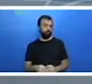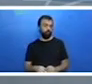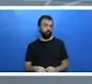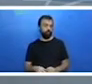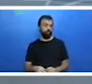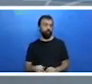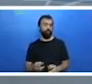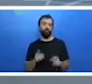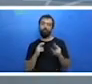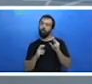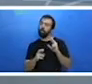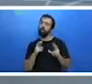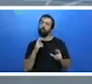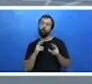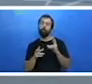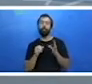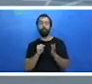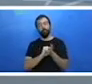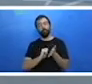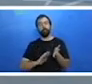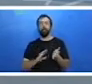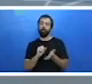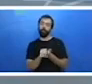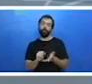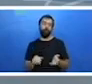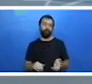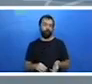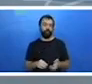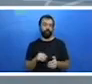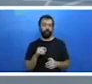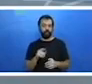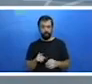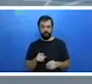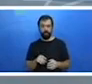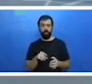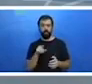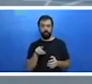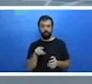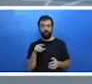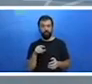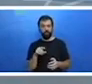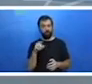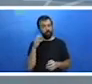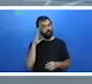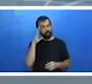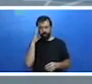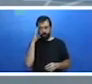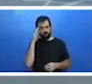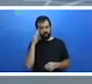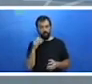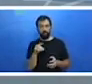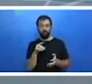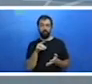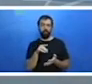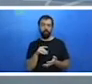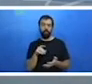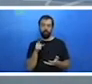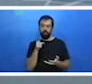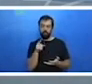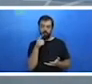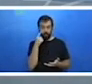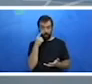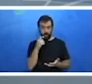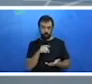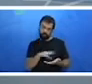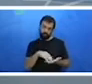E essas atividades, elas se repetem na tarefa, então qualquer dúvida é só olhar na atividade, porque é igual na tarefa. E a